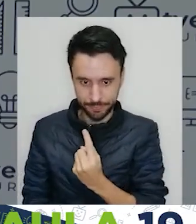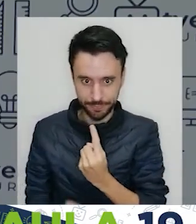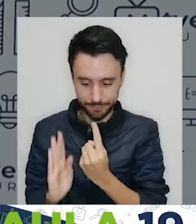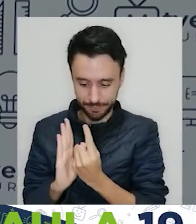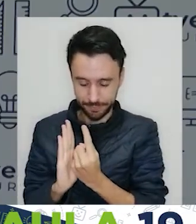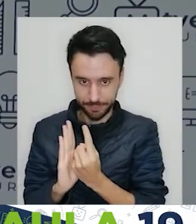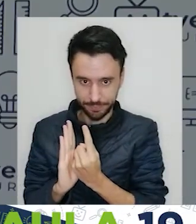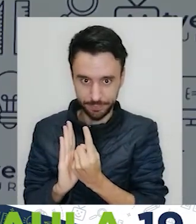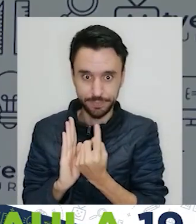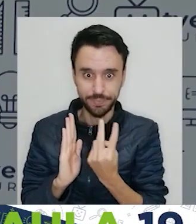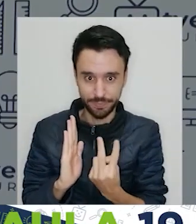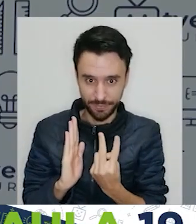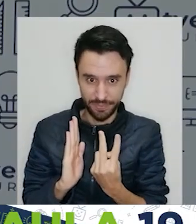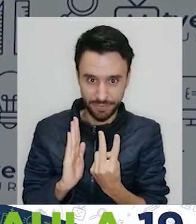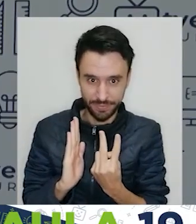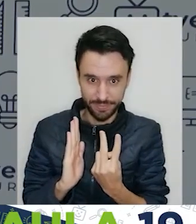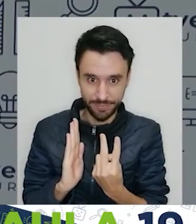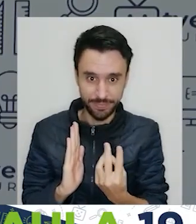1,